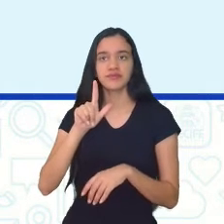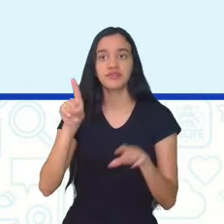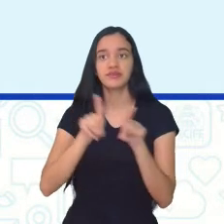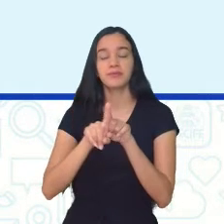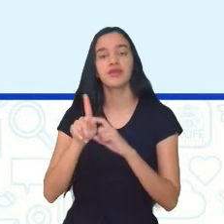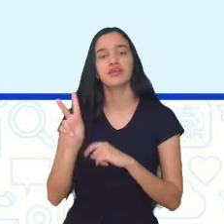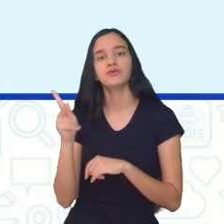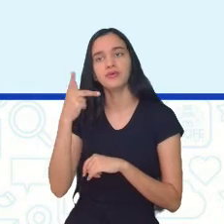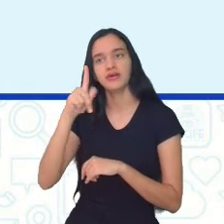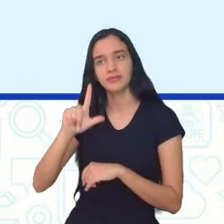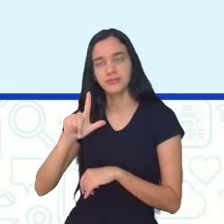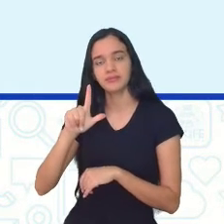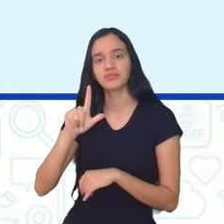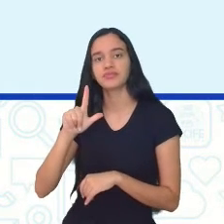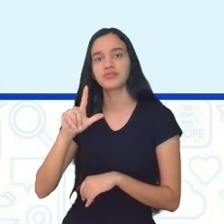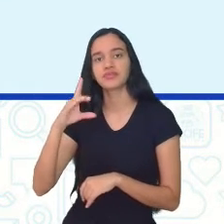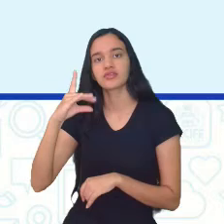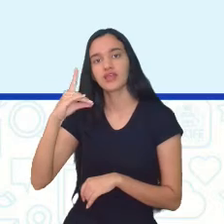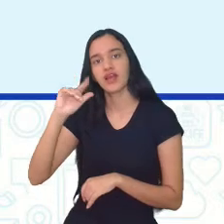hectalitro,